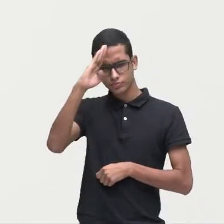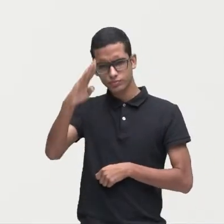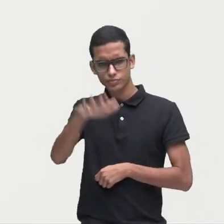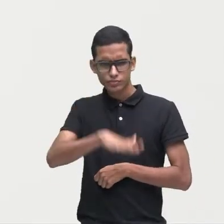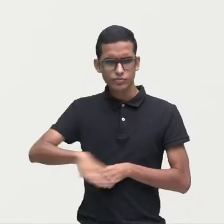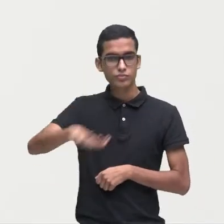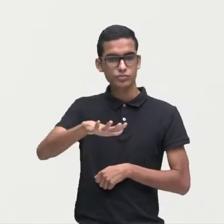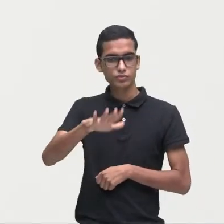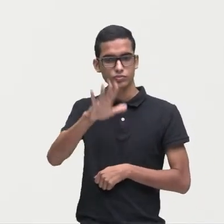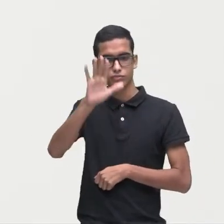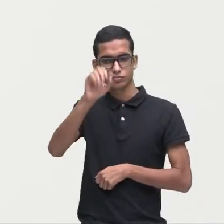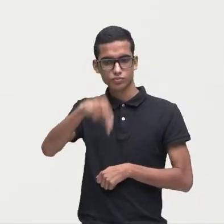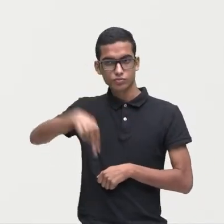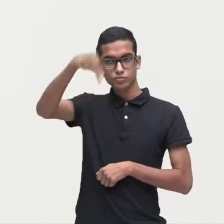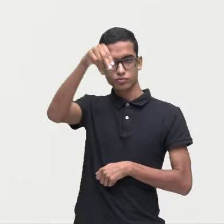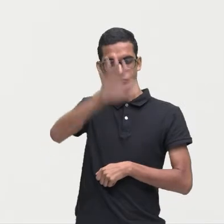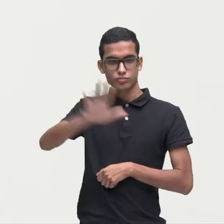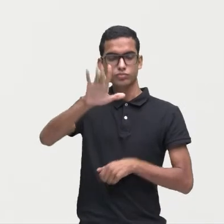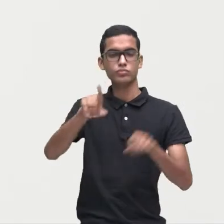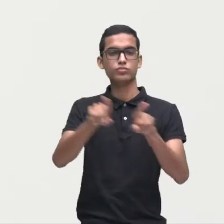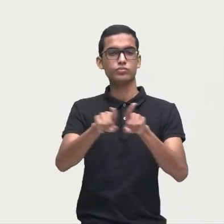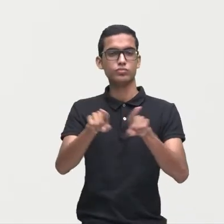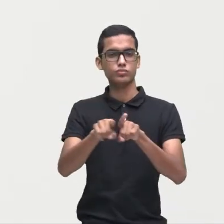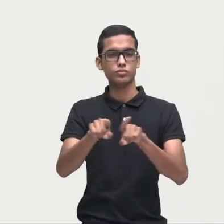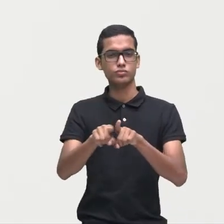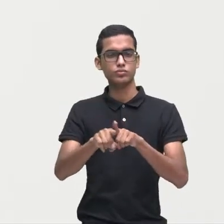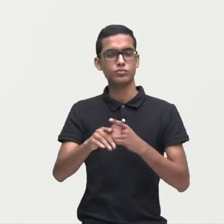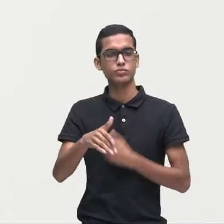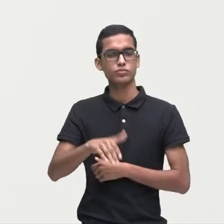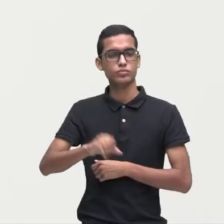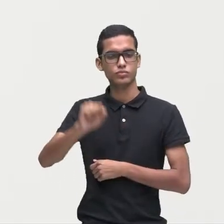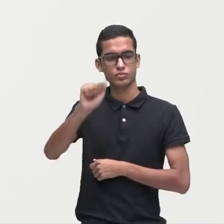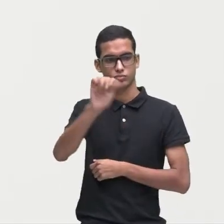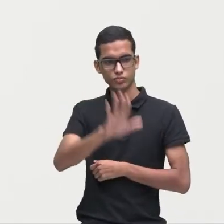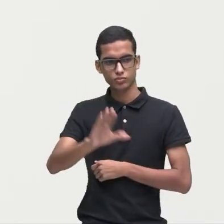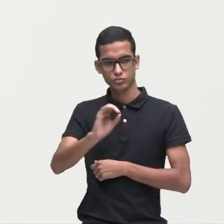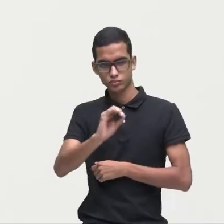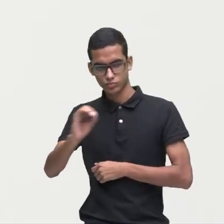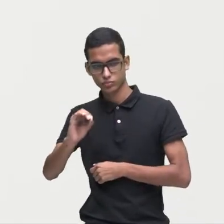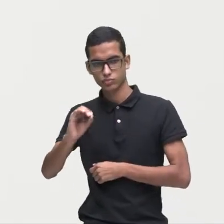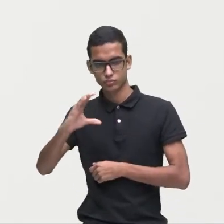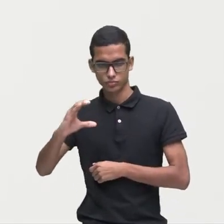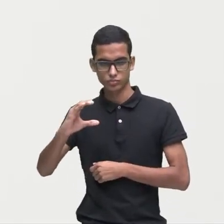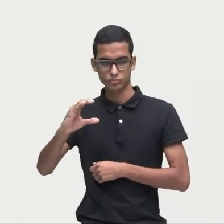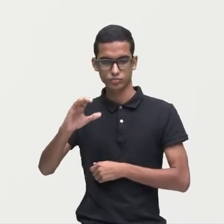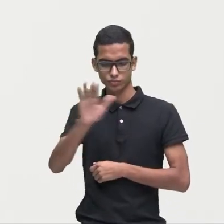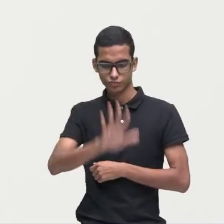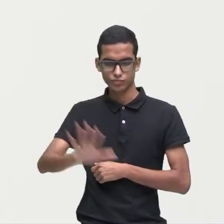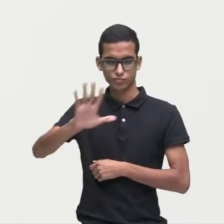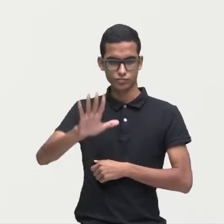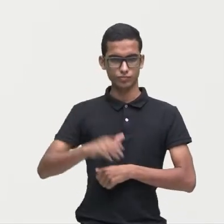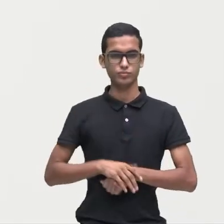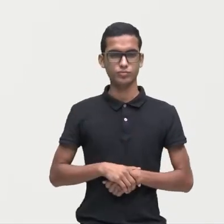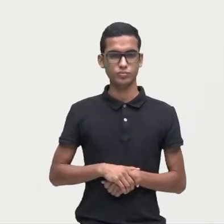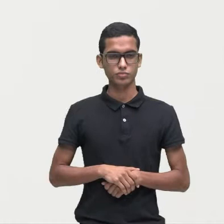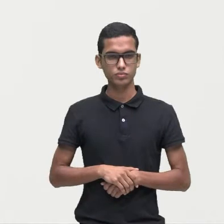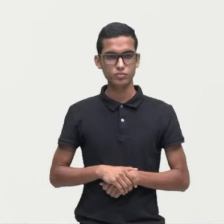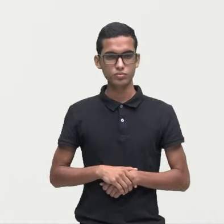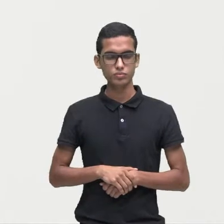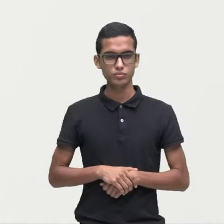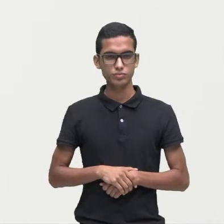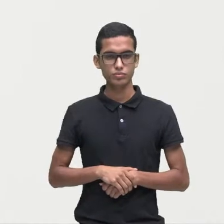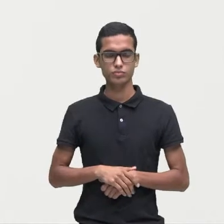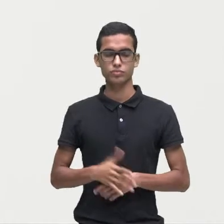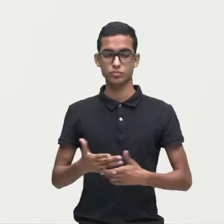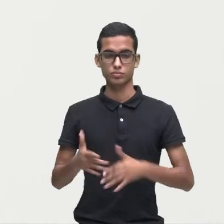região centro-oeste. Tá bom? Bom, com essa informação eu preciso explicar para vocês agora o que é